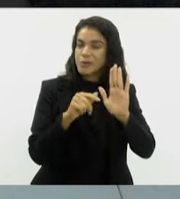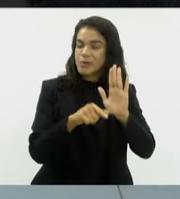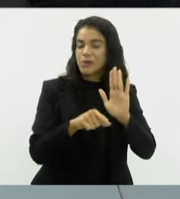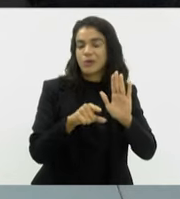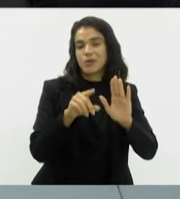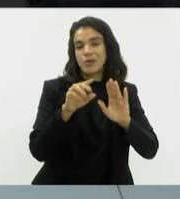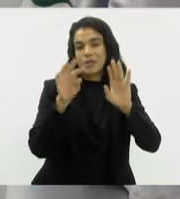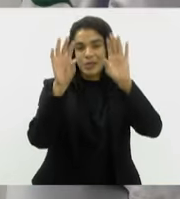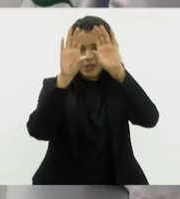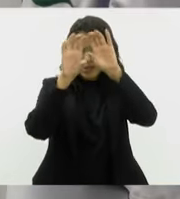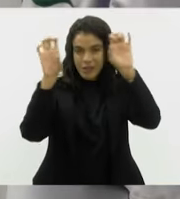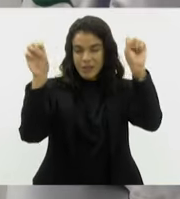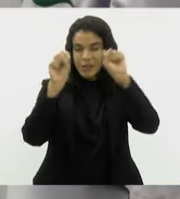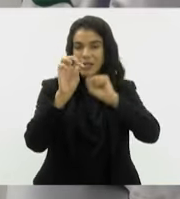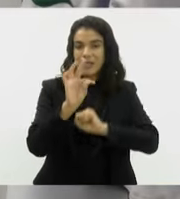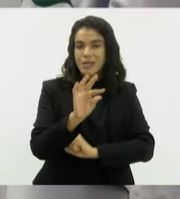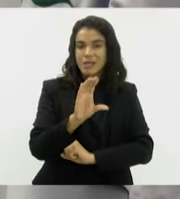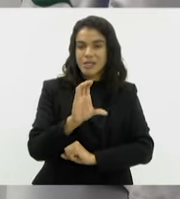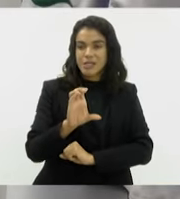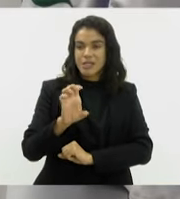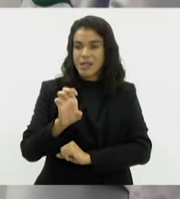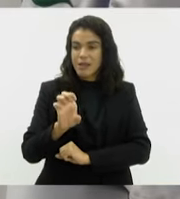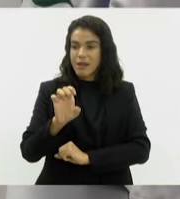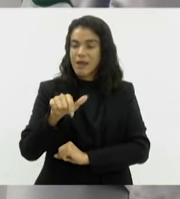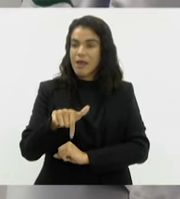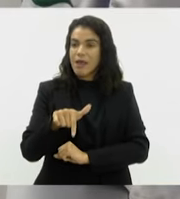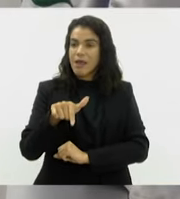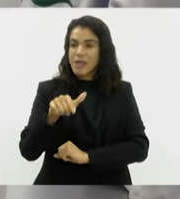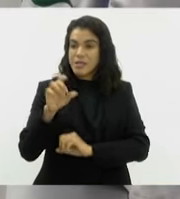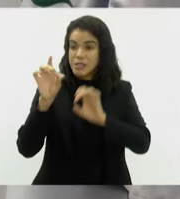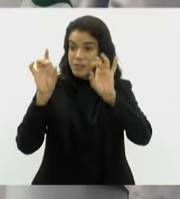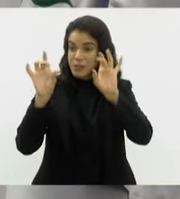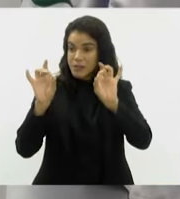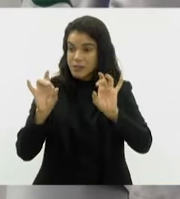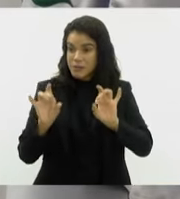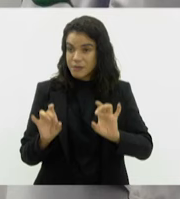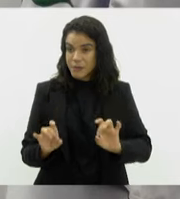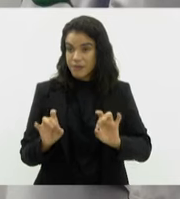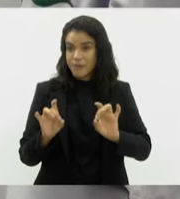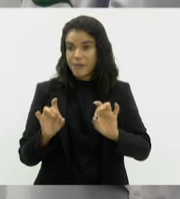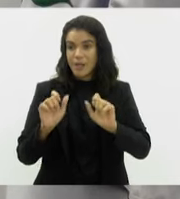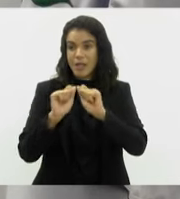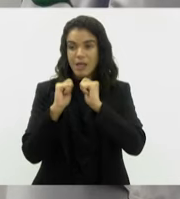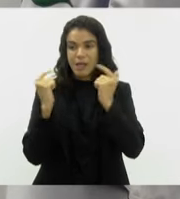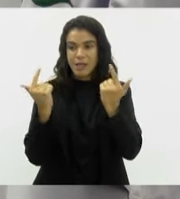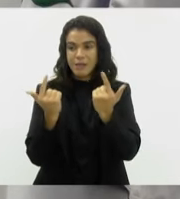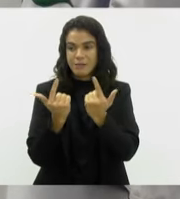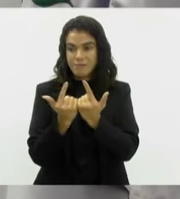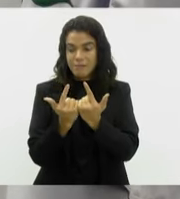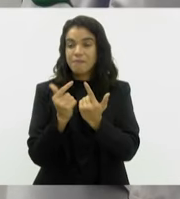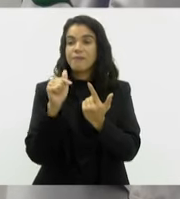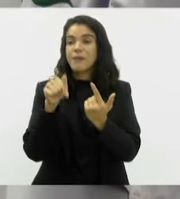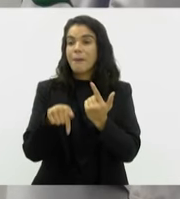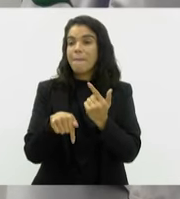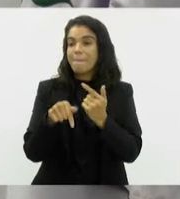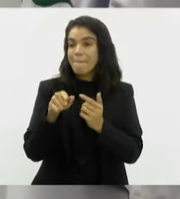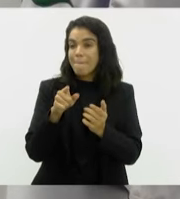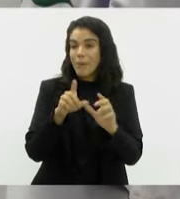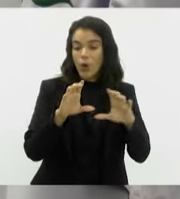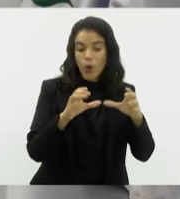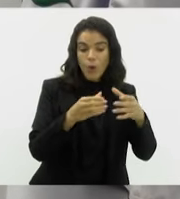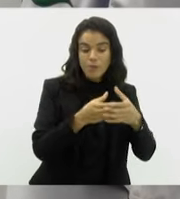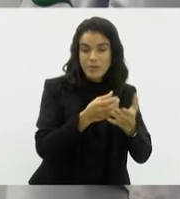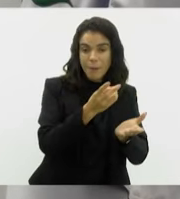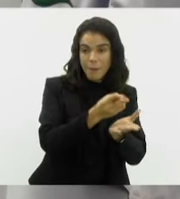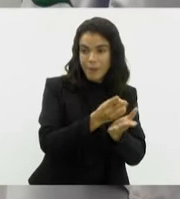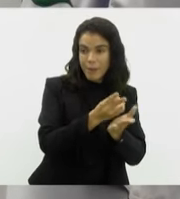a instalação de auditoria governamental em caráter especial é prerrogativa da Assembleia Legislativa por meio de suas comissões permanentes ou